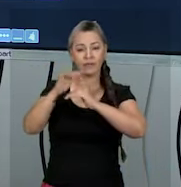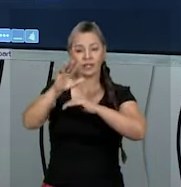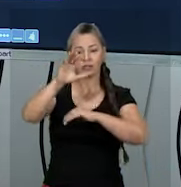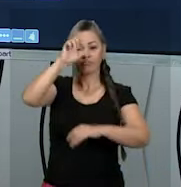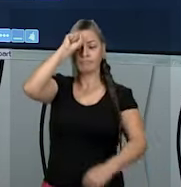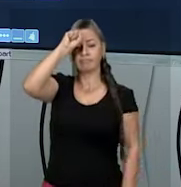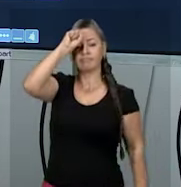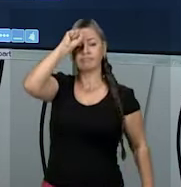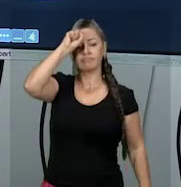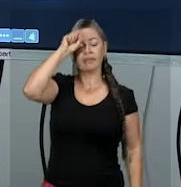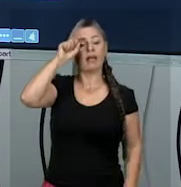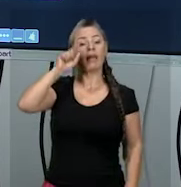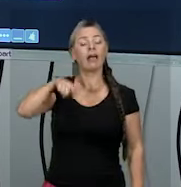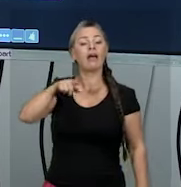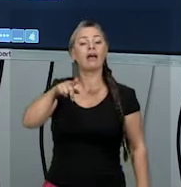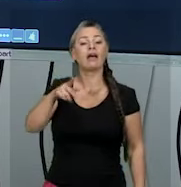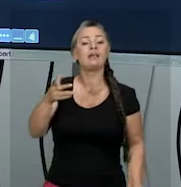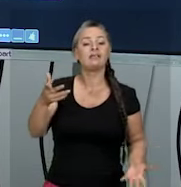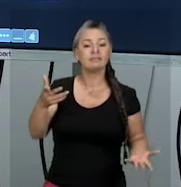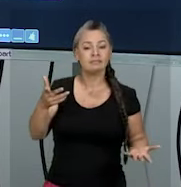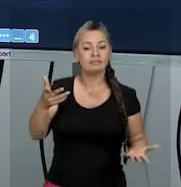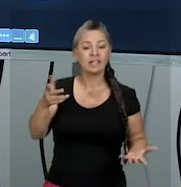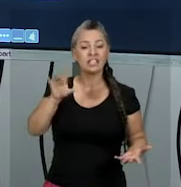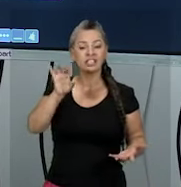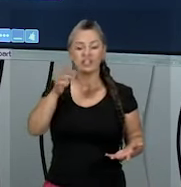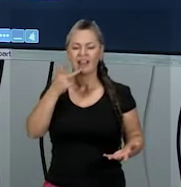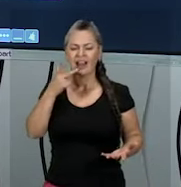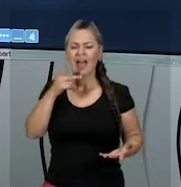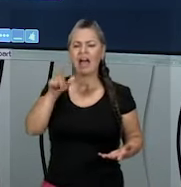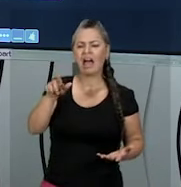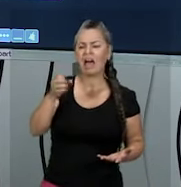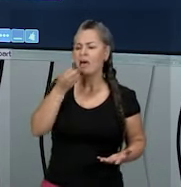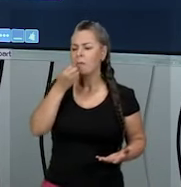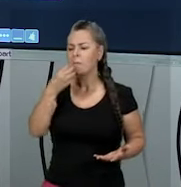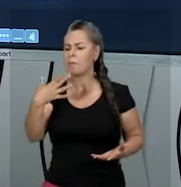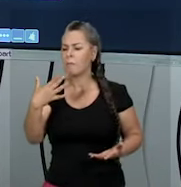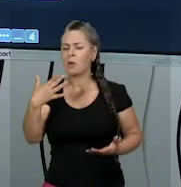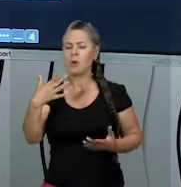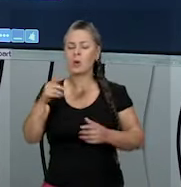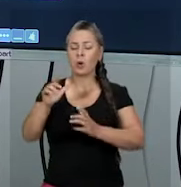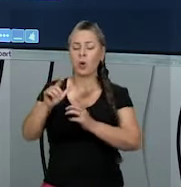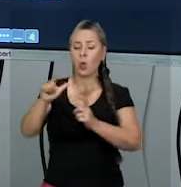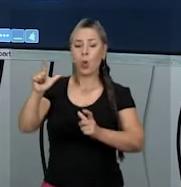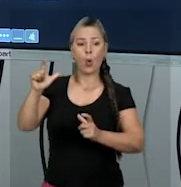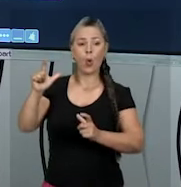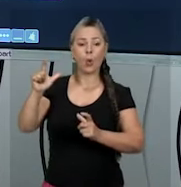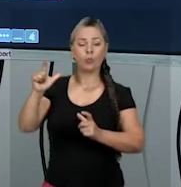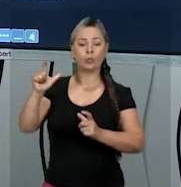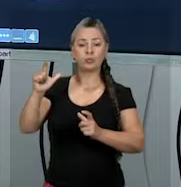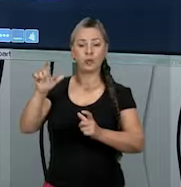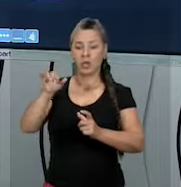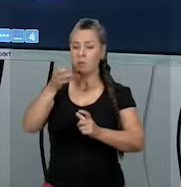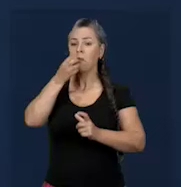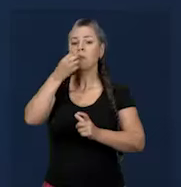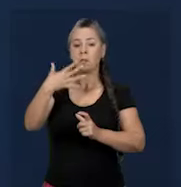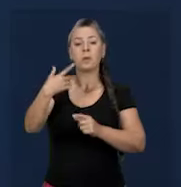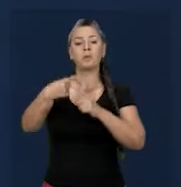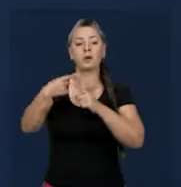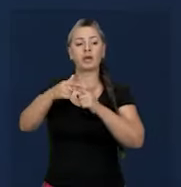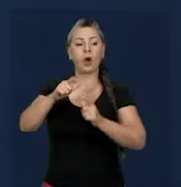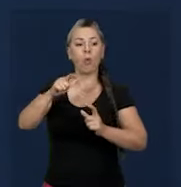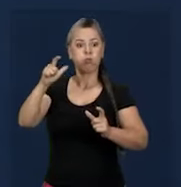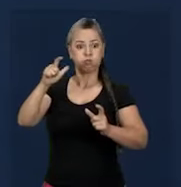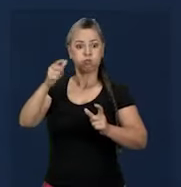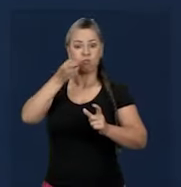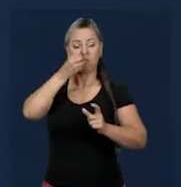espécie, não deve ser o tamanho do cérebro. Então, não quer dizer que uma espécie tem o cérebro